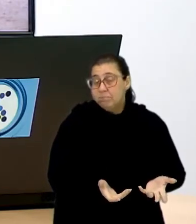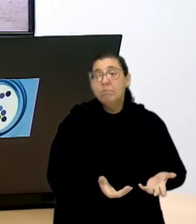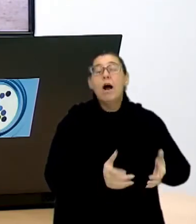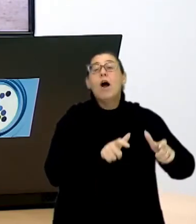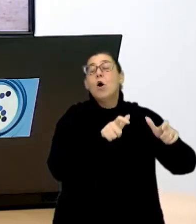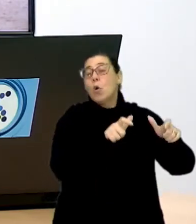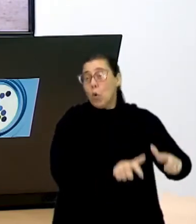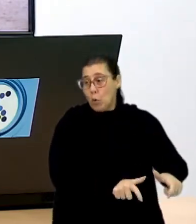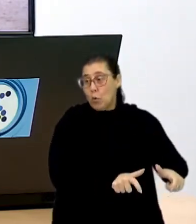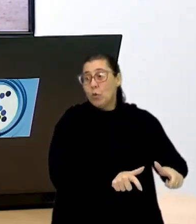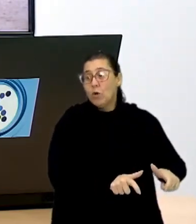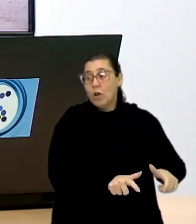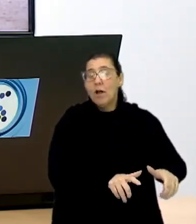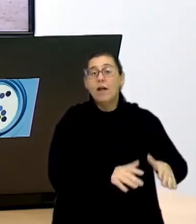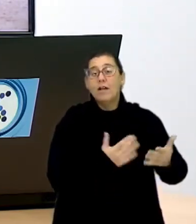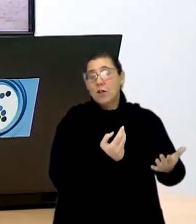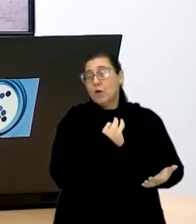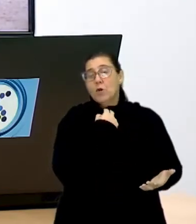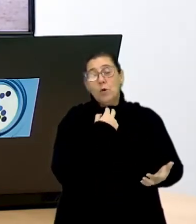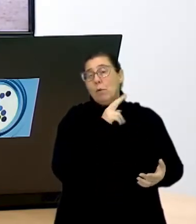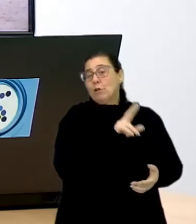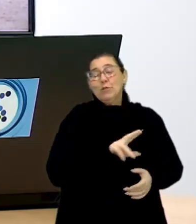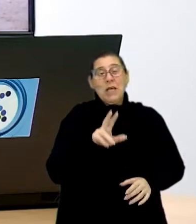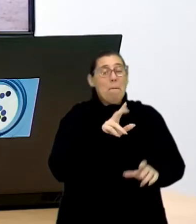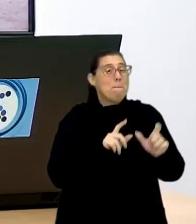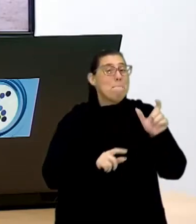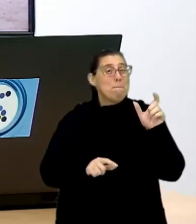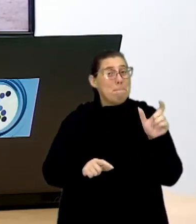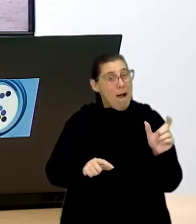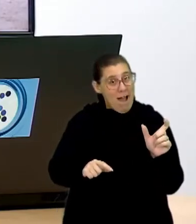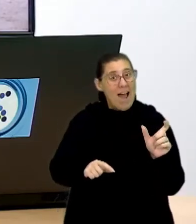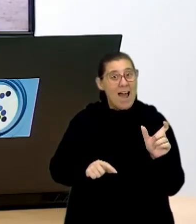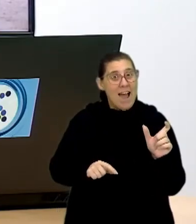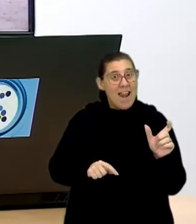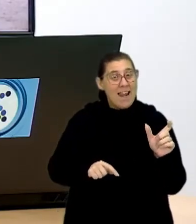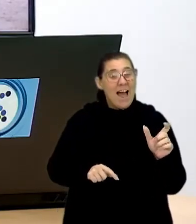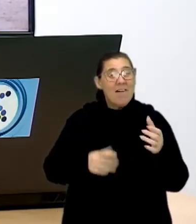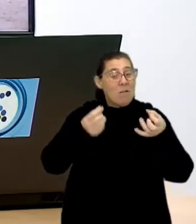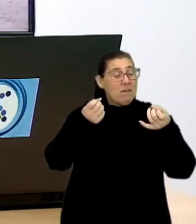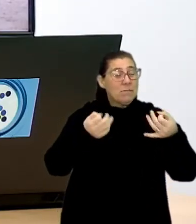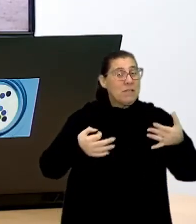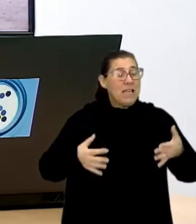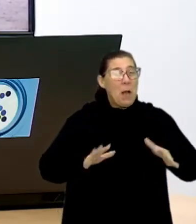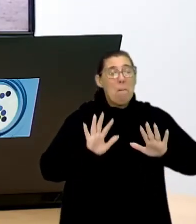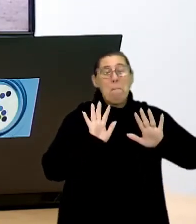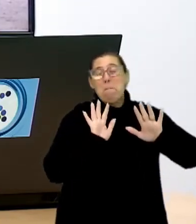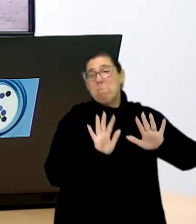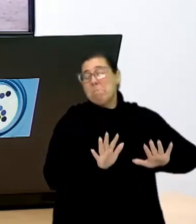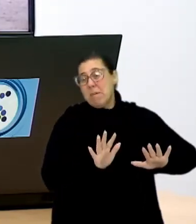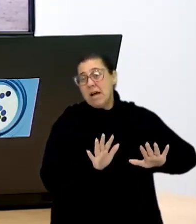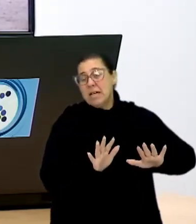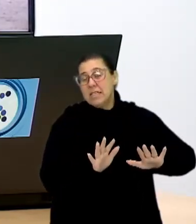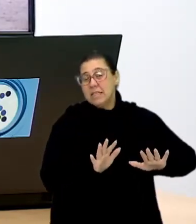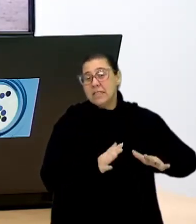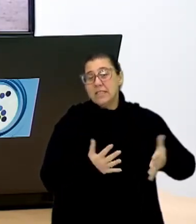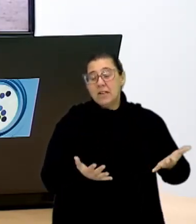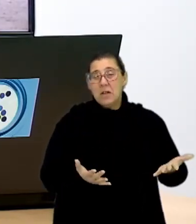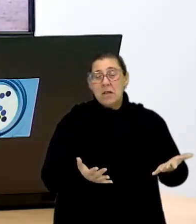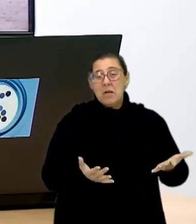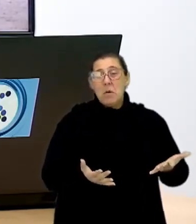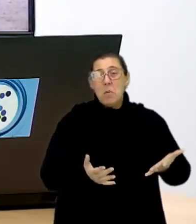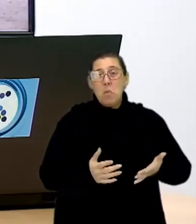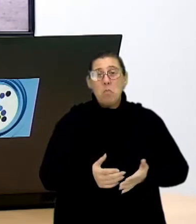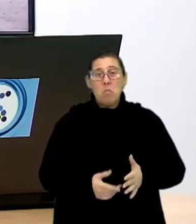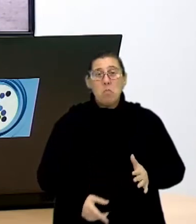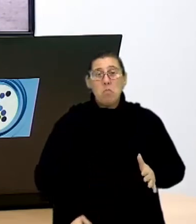colocado de uma forma que eu não posso usar as palavras mais firmes para dizer isso, mas foi um dos maiores